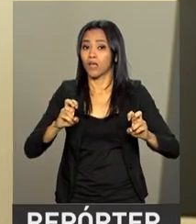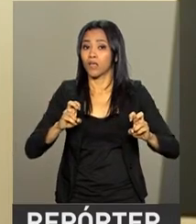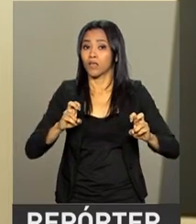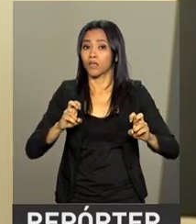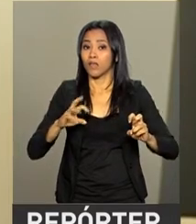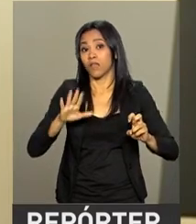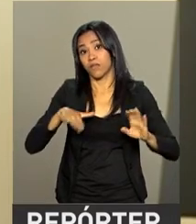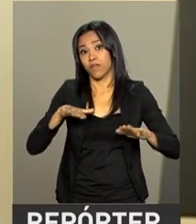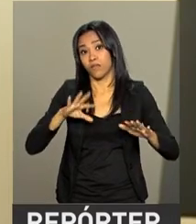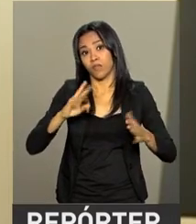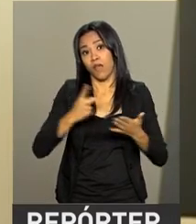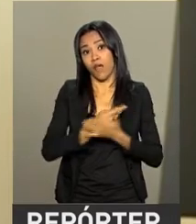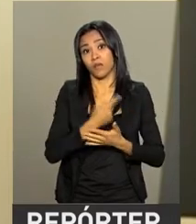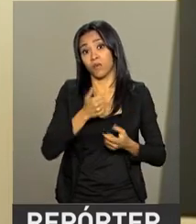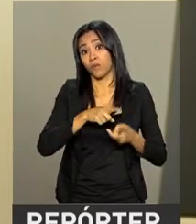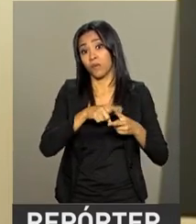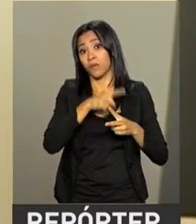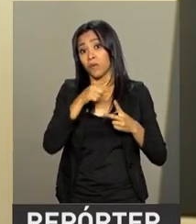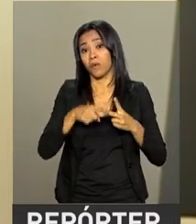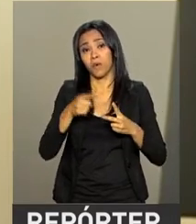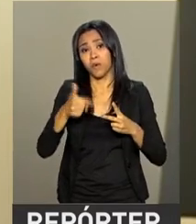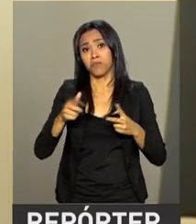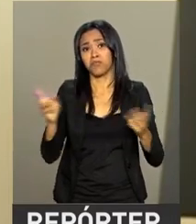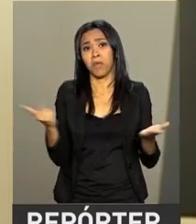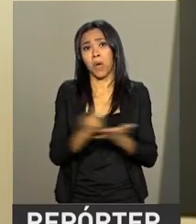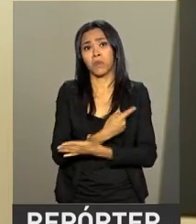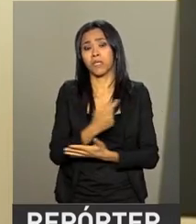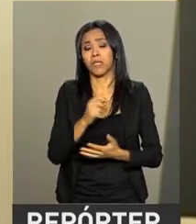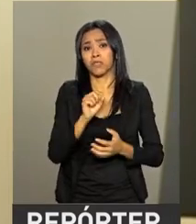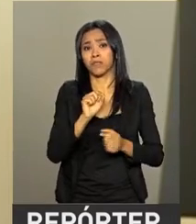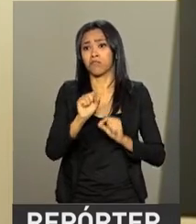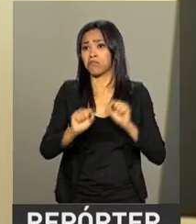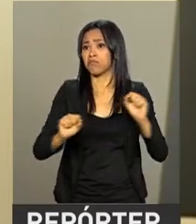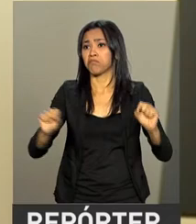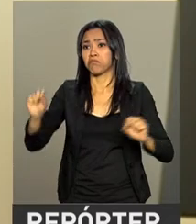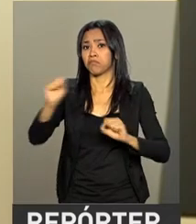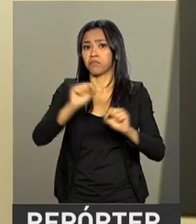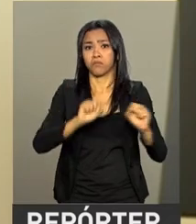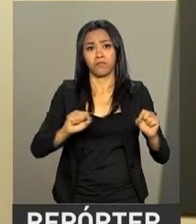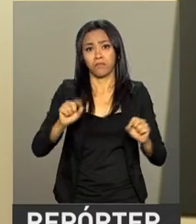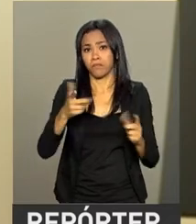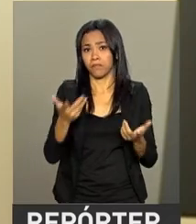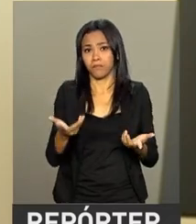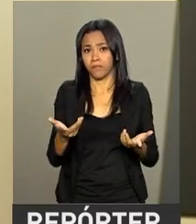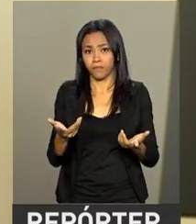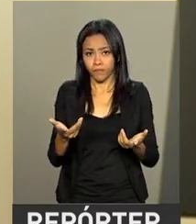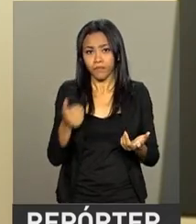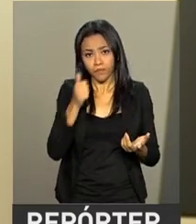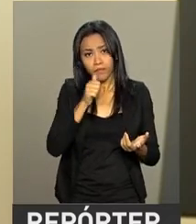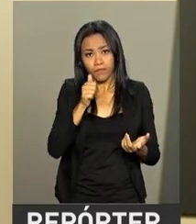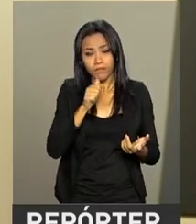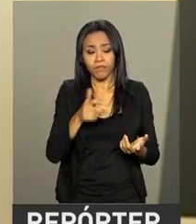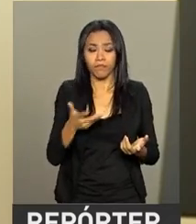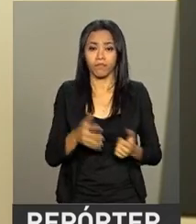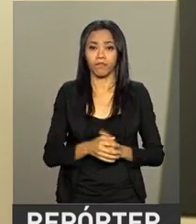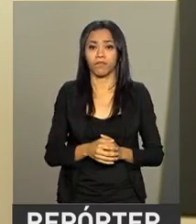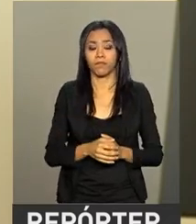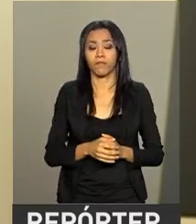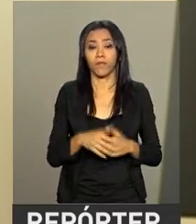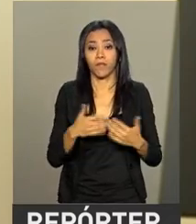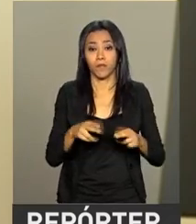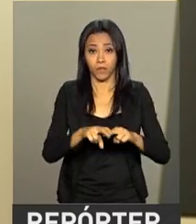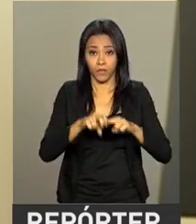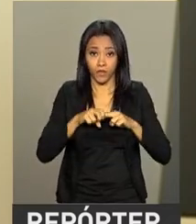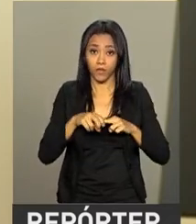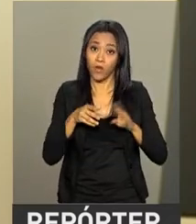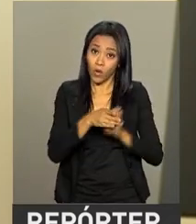resultados errados outro motivo que não existe uma evidência desse tipo de qualidade realmente tem um benefício à mulher então por